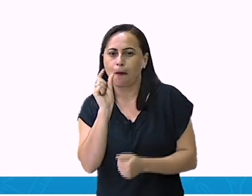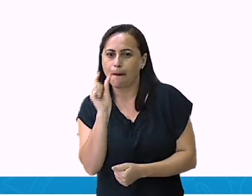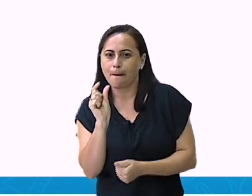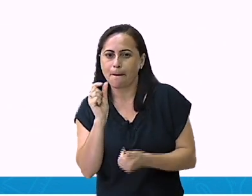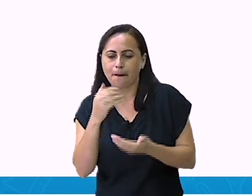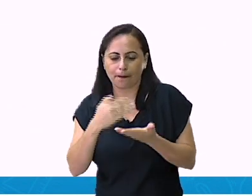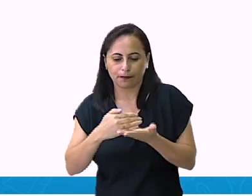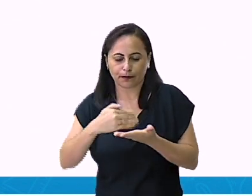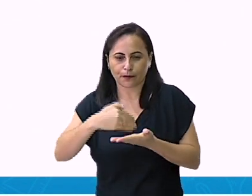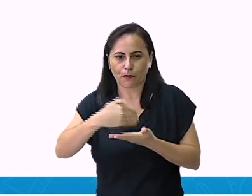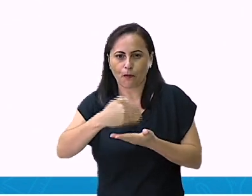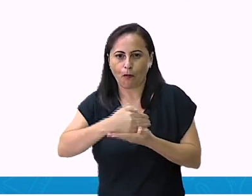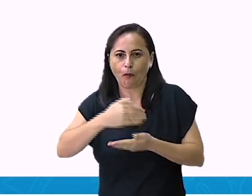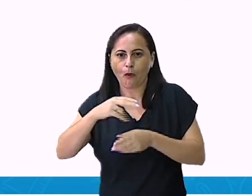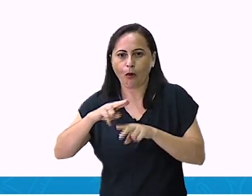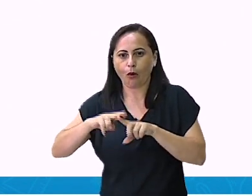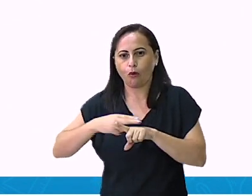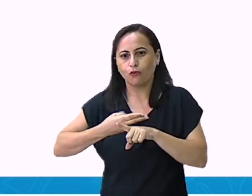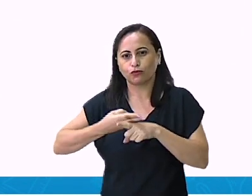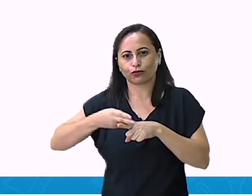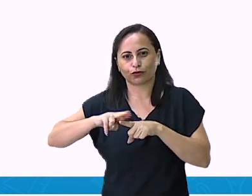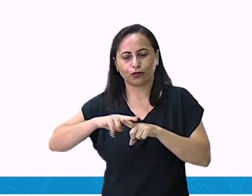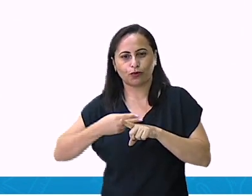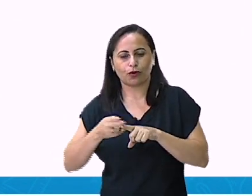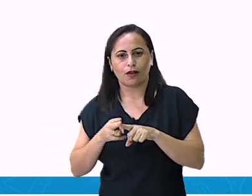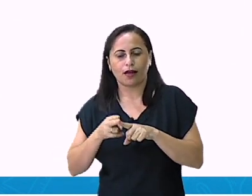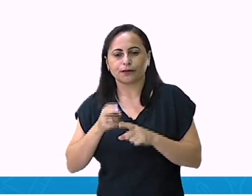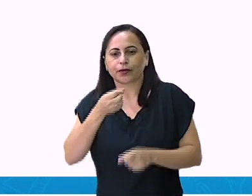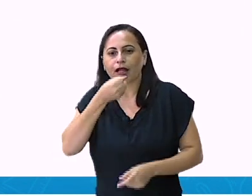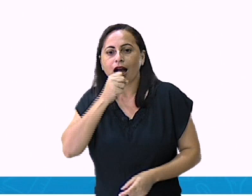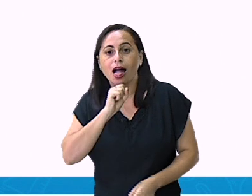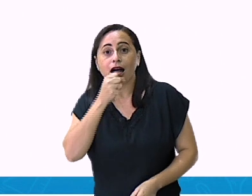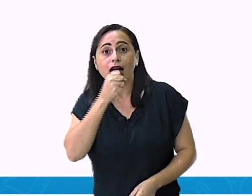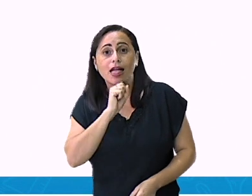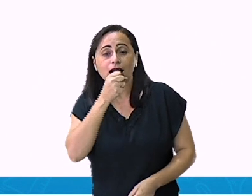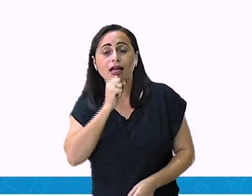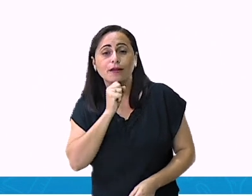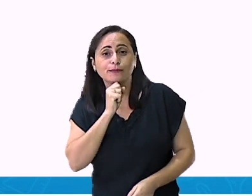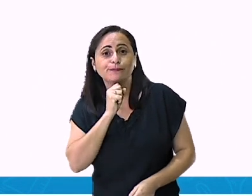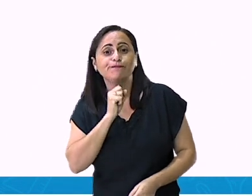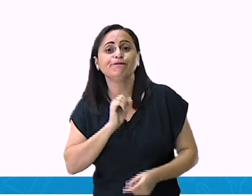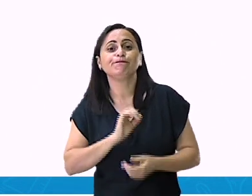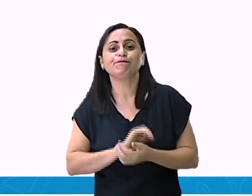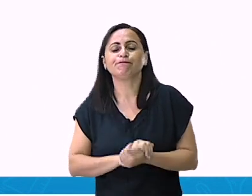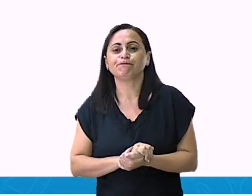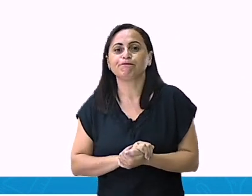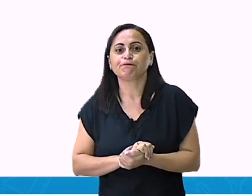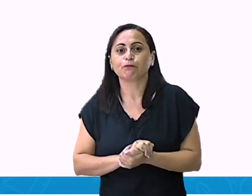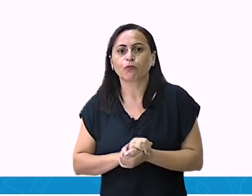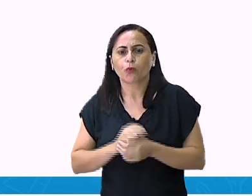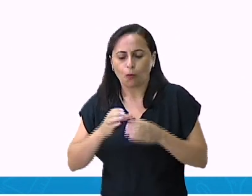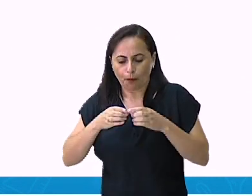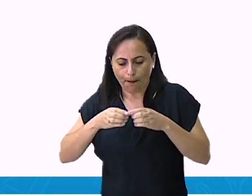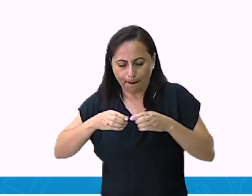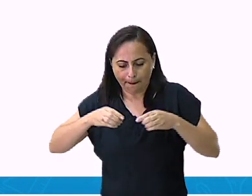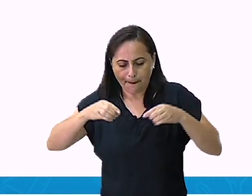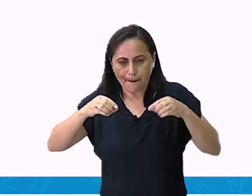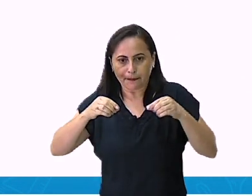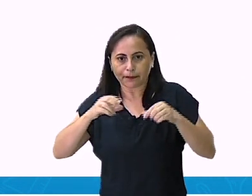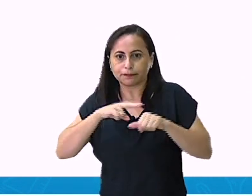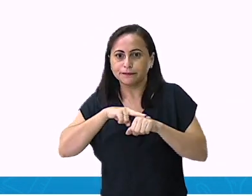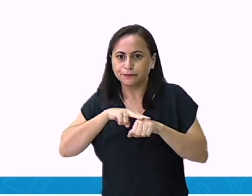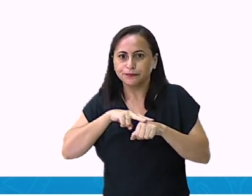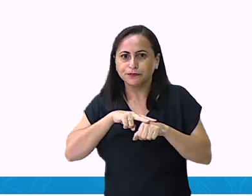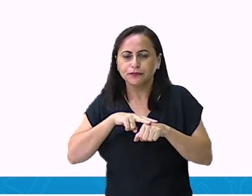de bolo de chocolate, um sorvete, um pepino, uma fatia